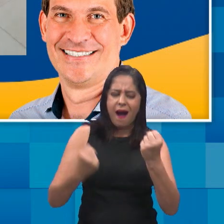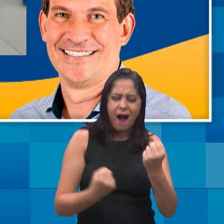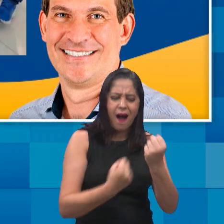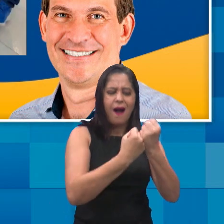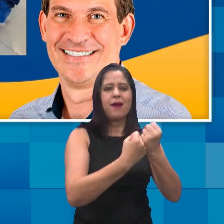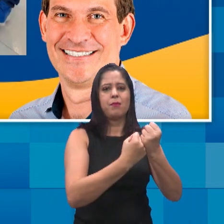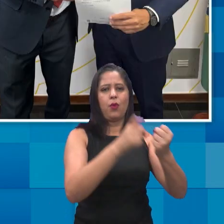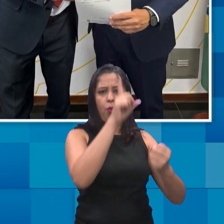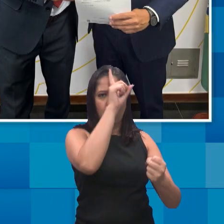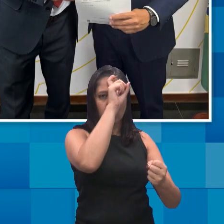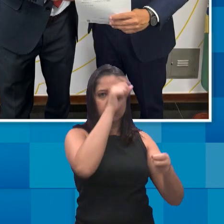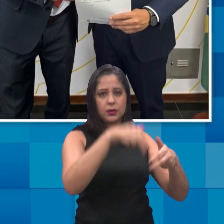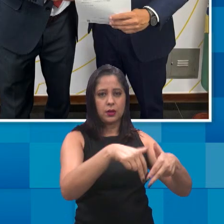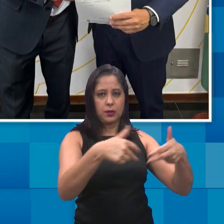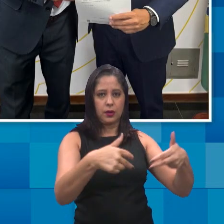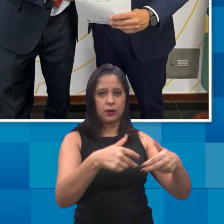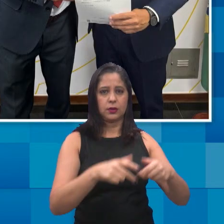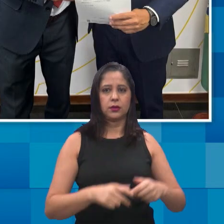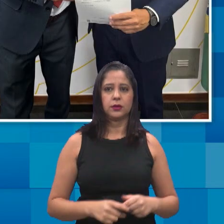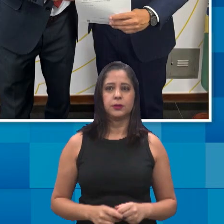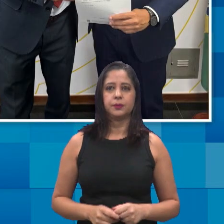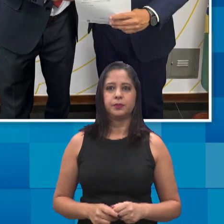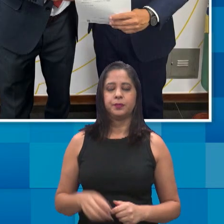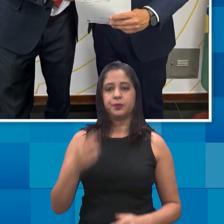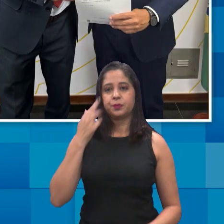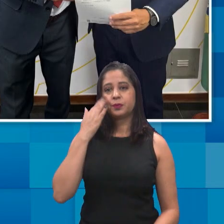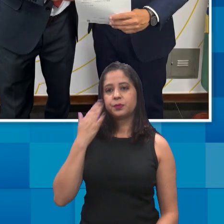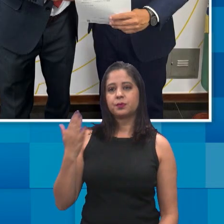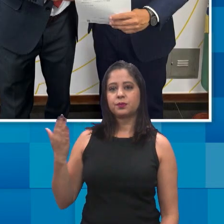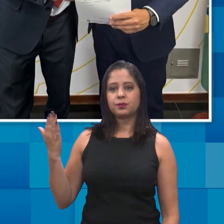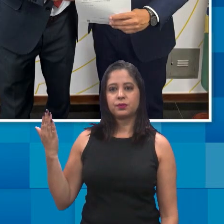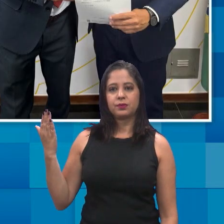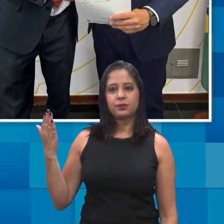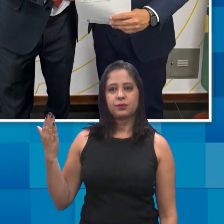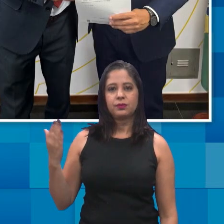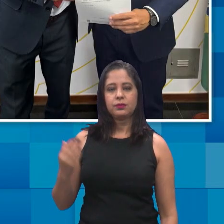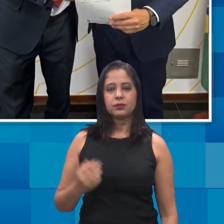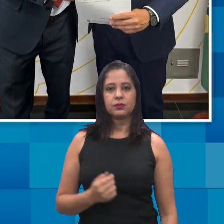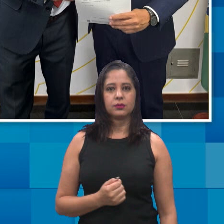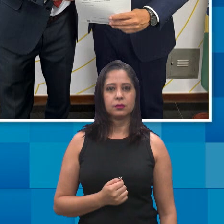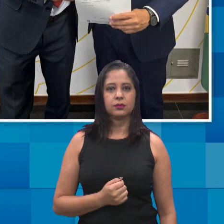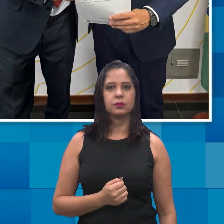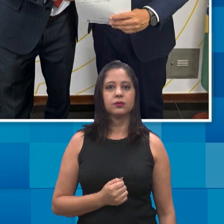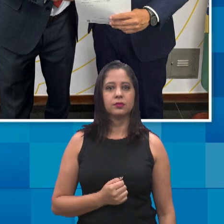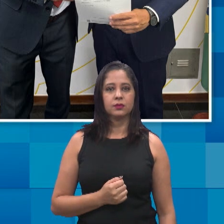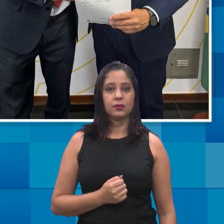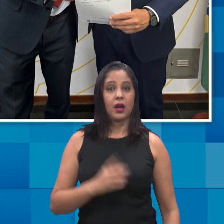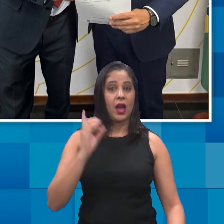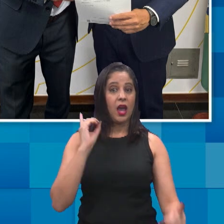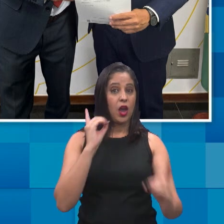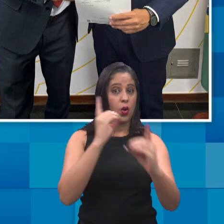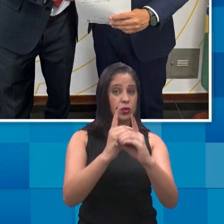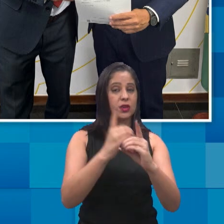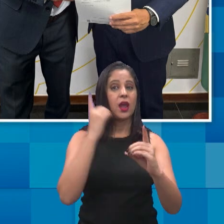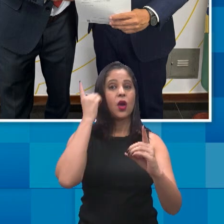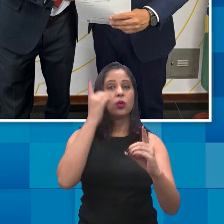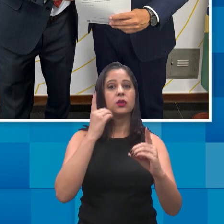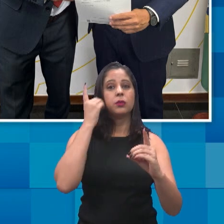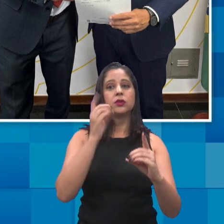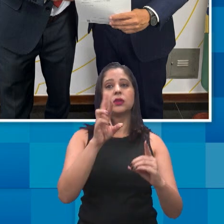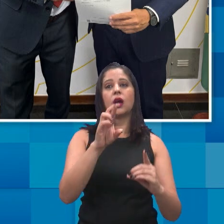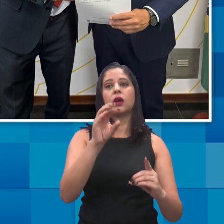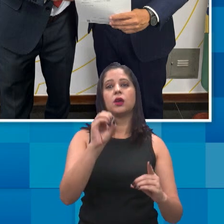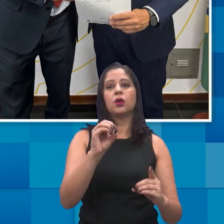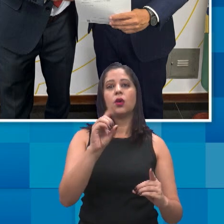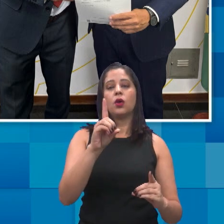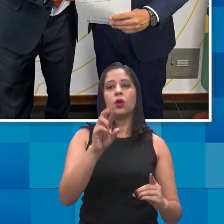nosso hospital. E aí, posteriormente, né, um encontro com o deputado Rodrigo Gambale, que me